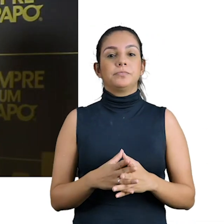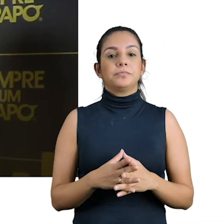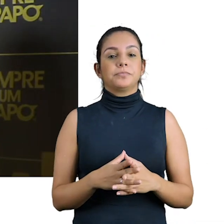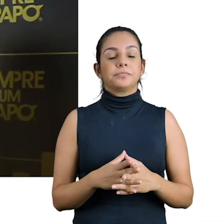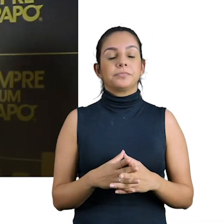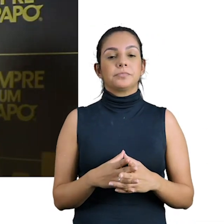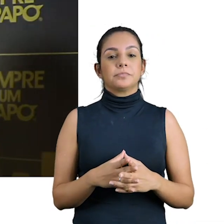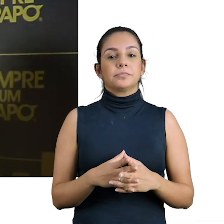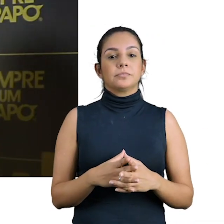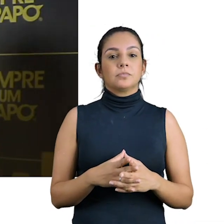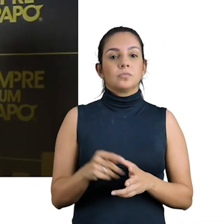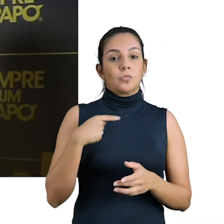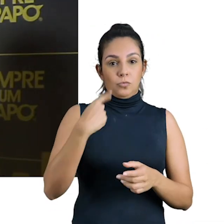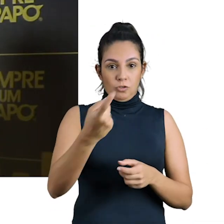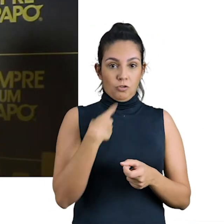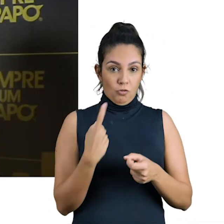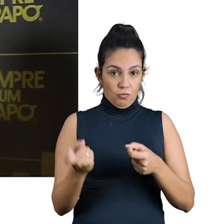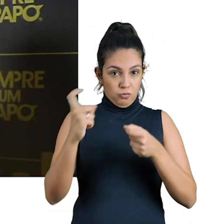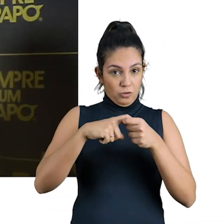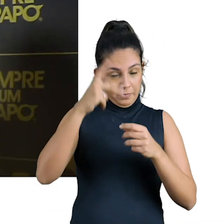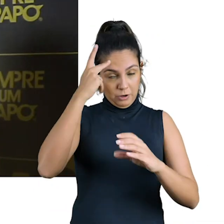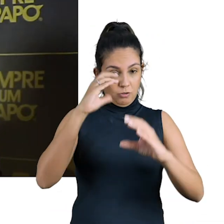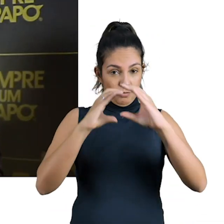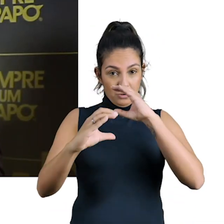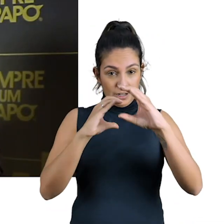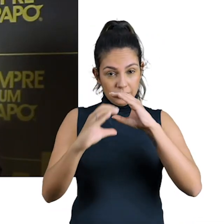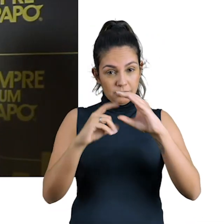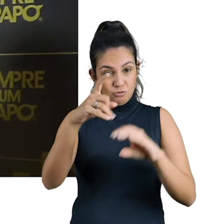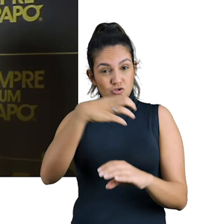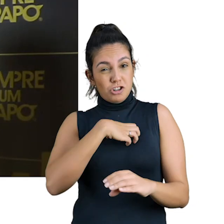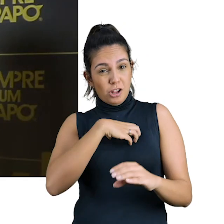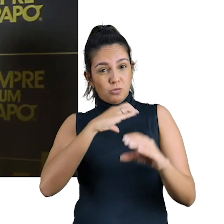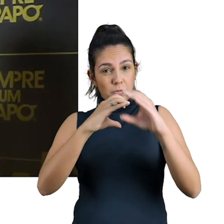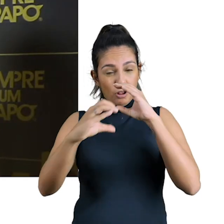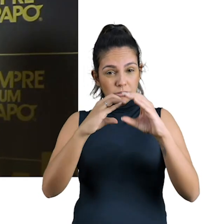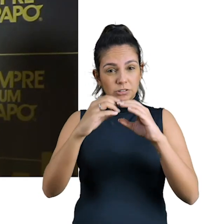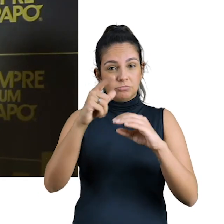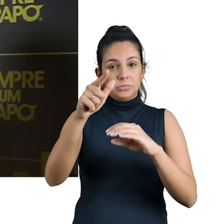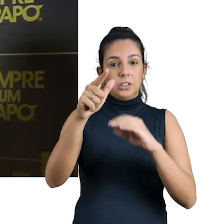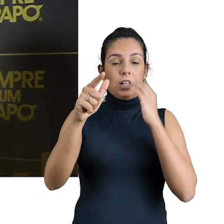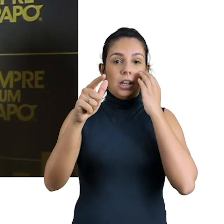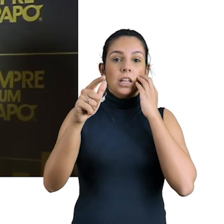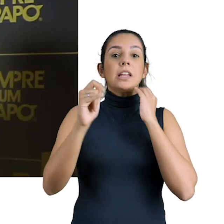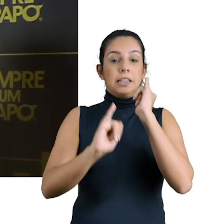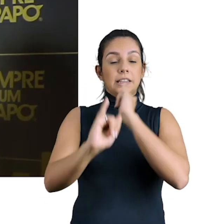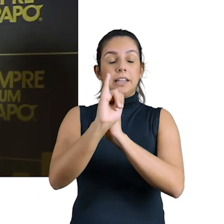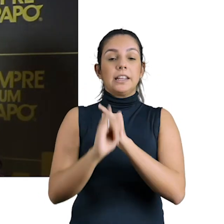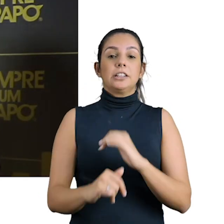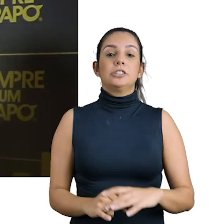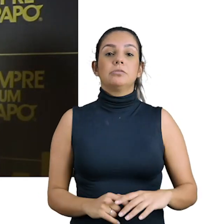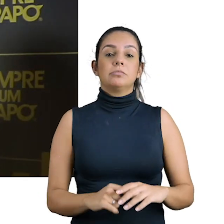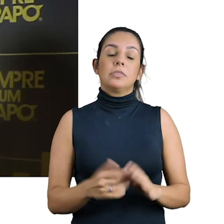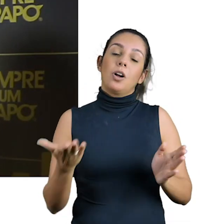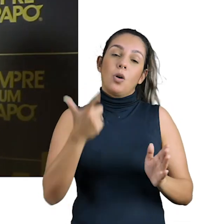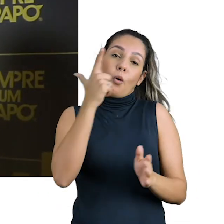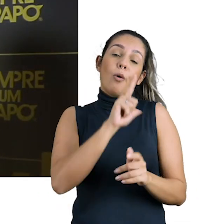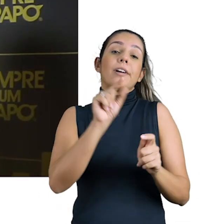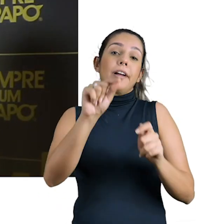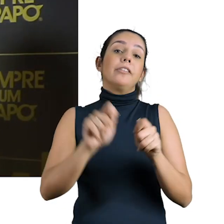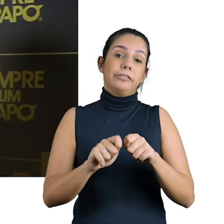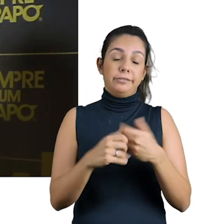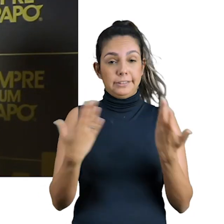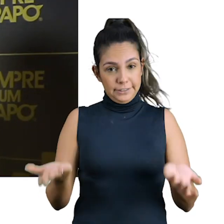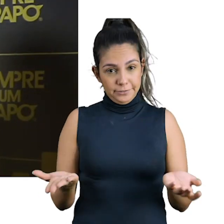a gente se voltou para essa comunicação, para essa forma de comunicação virtual, que é o possível de ser